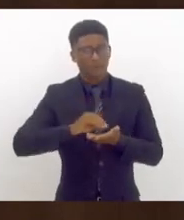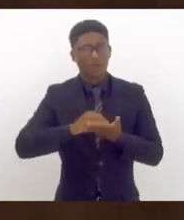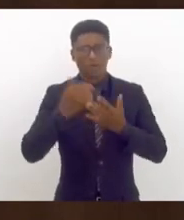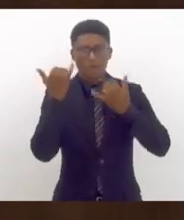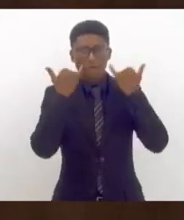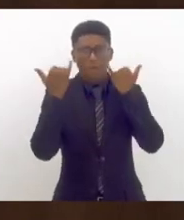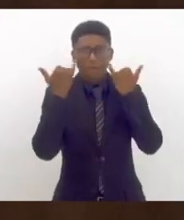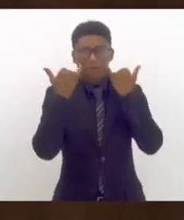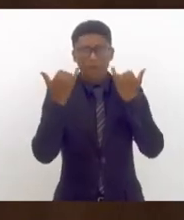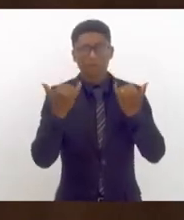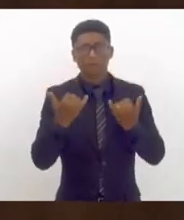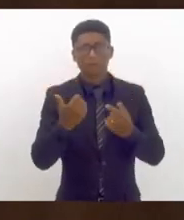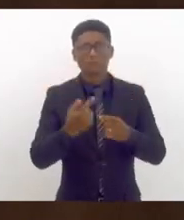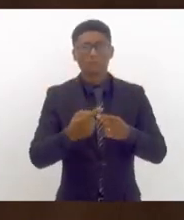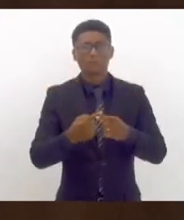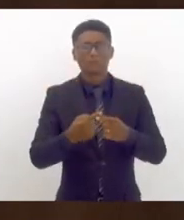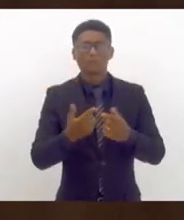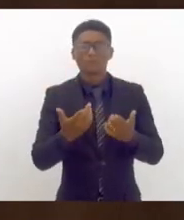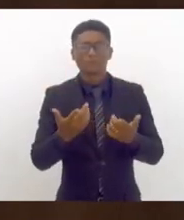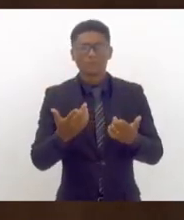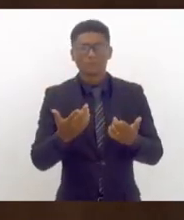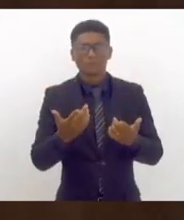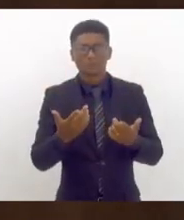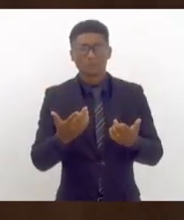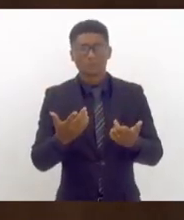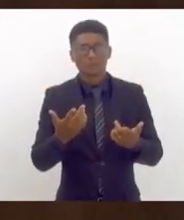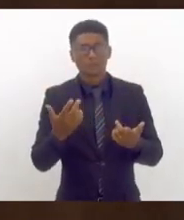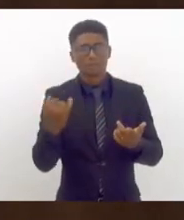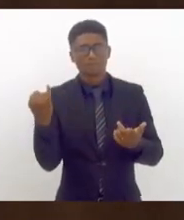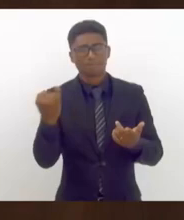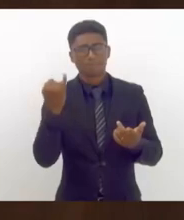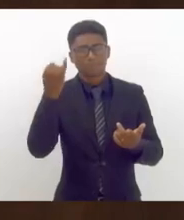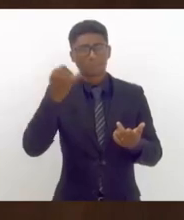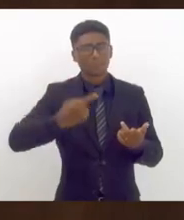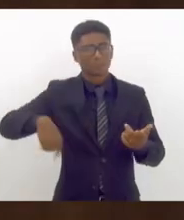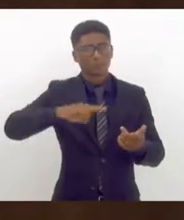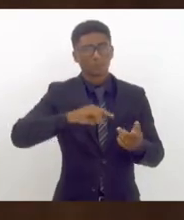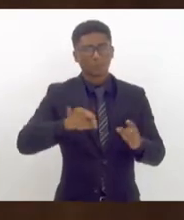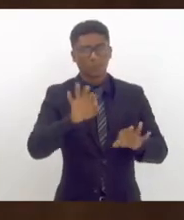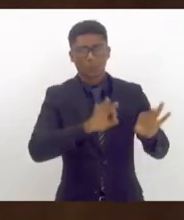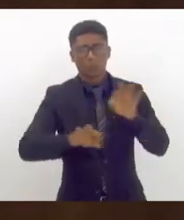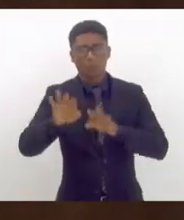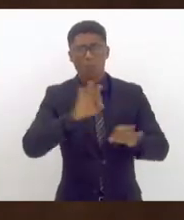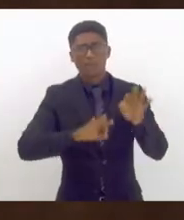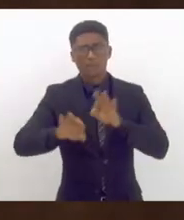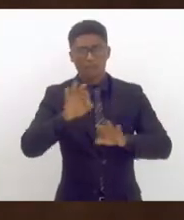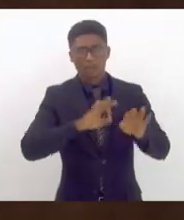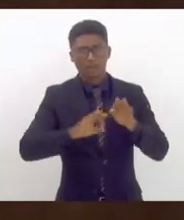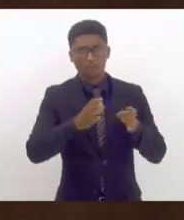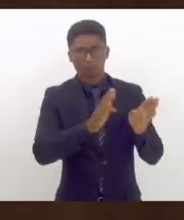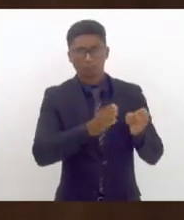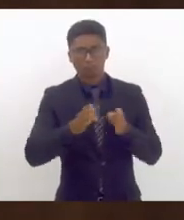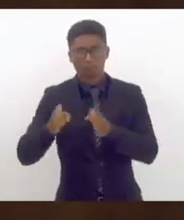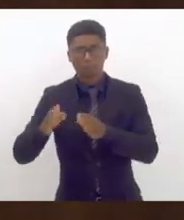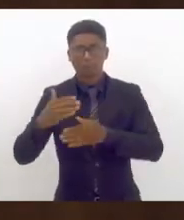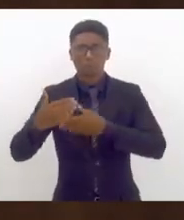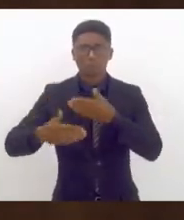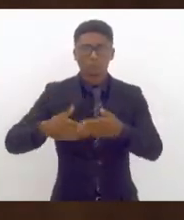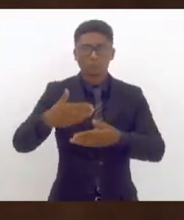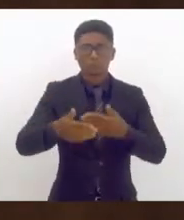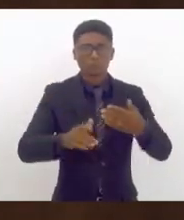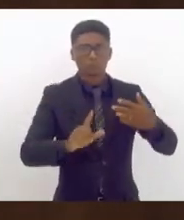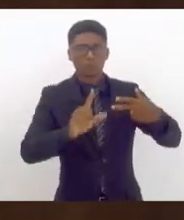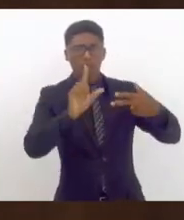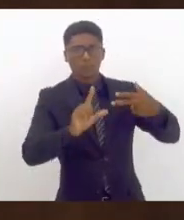eles estão dispersos, mas é importante, inclusive, que a gente os organize para apresentar nas casas legislativas